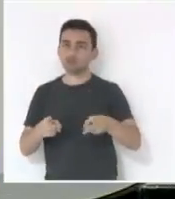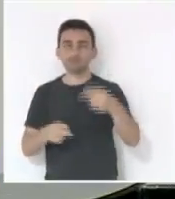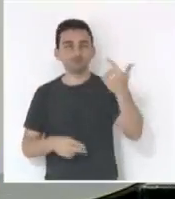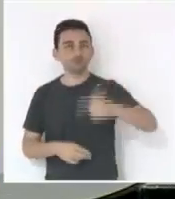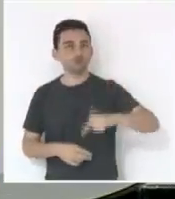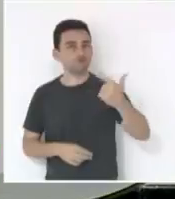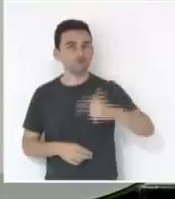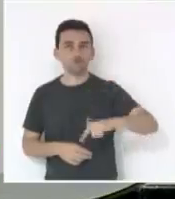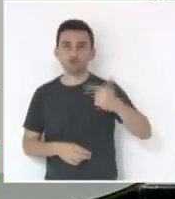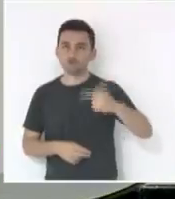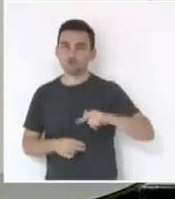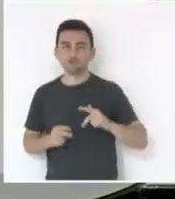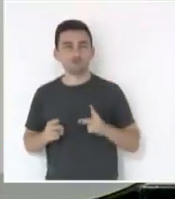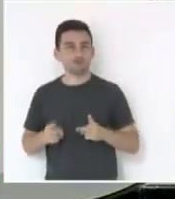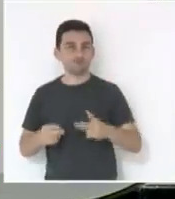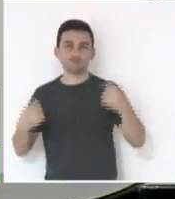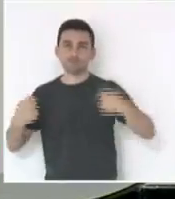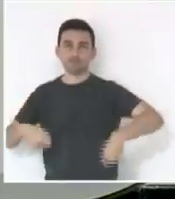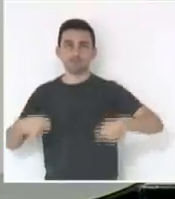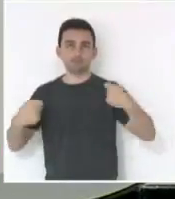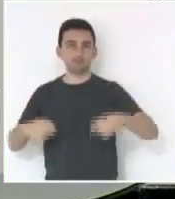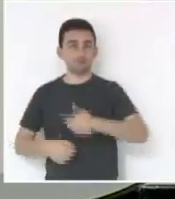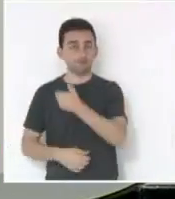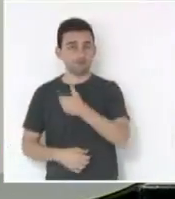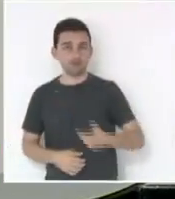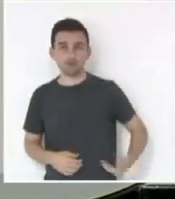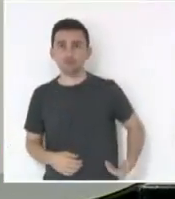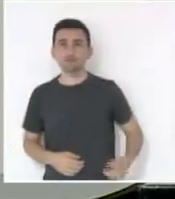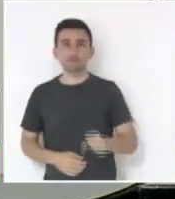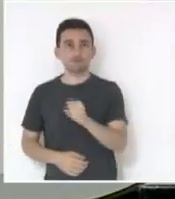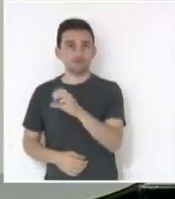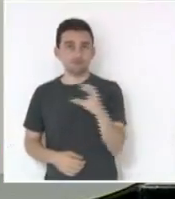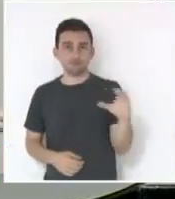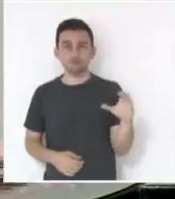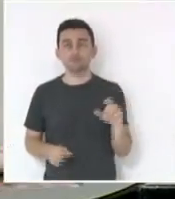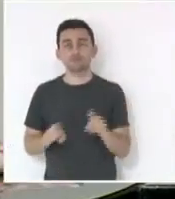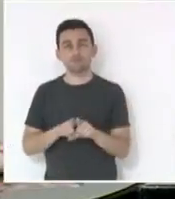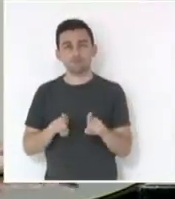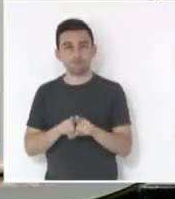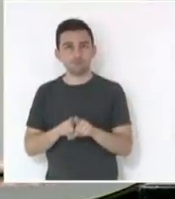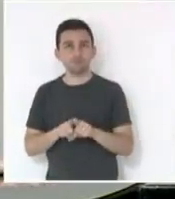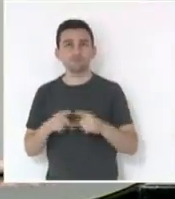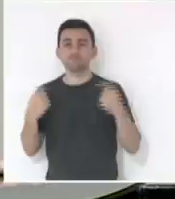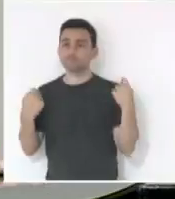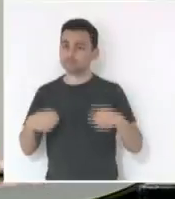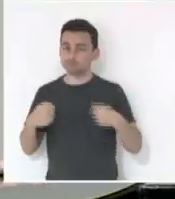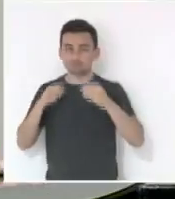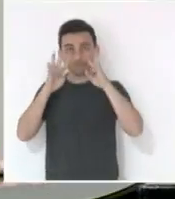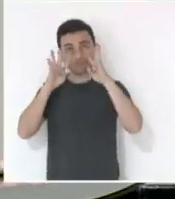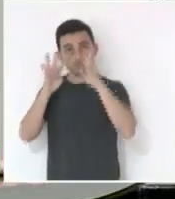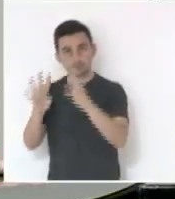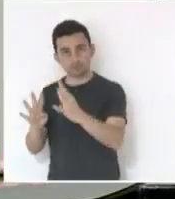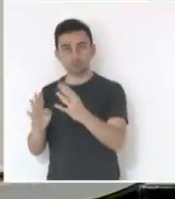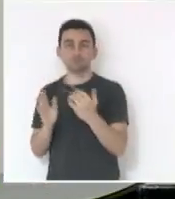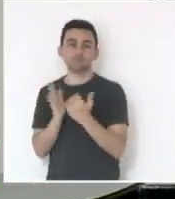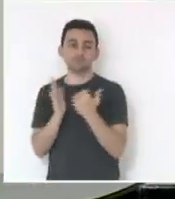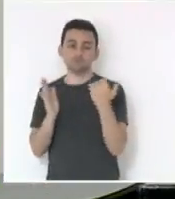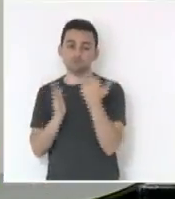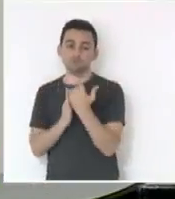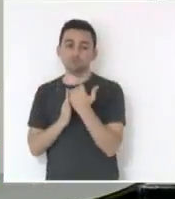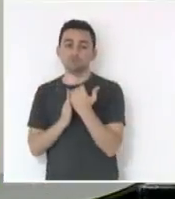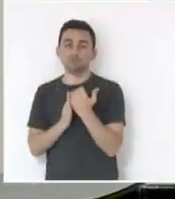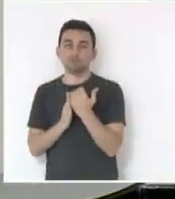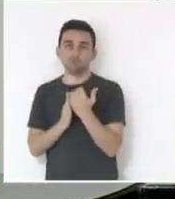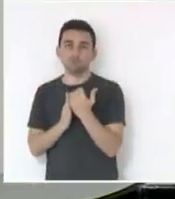recorrentes, mais necessários, que o governo catarinense também possa dar uma atenção maior para que a gente possa,